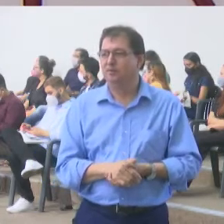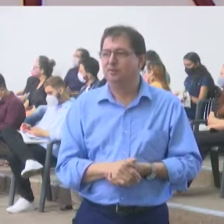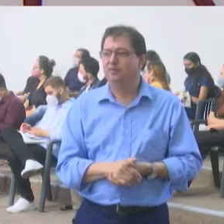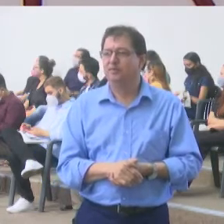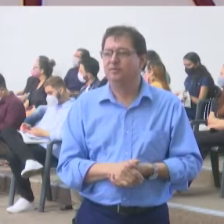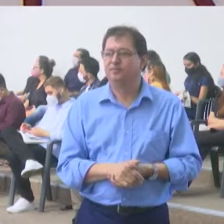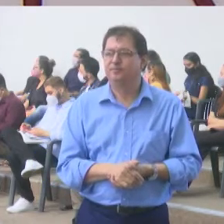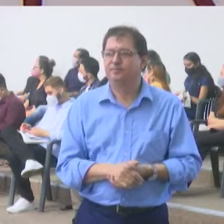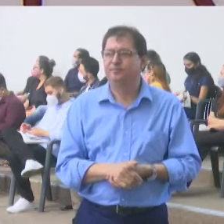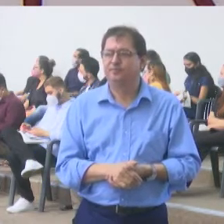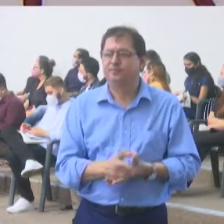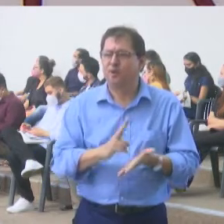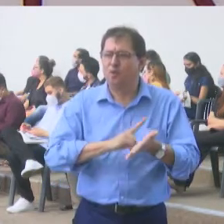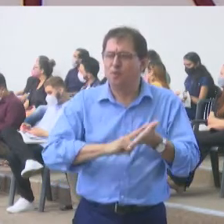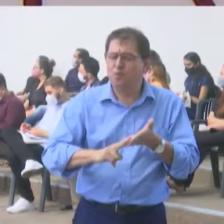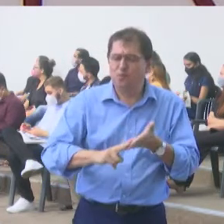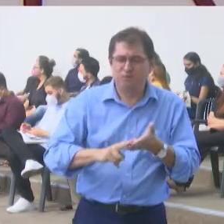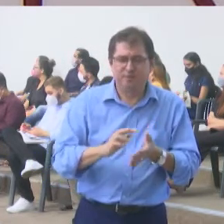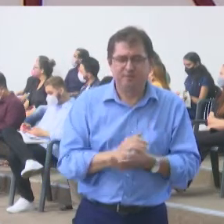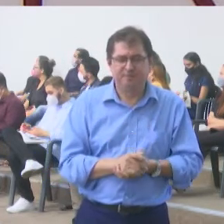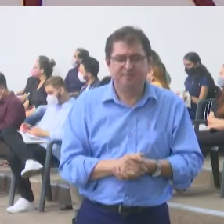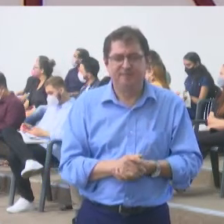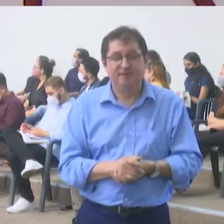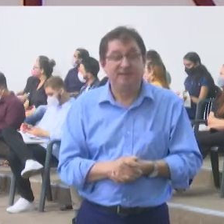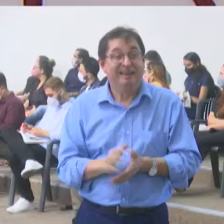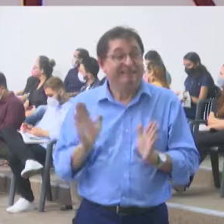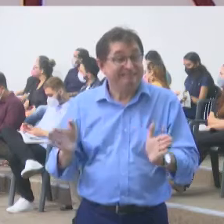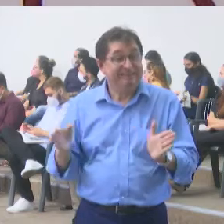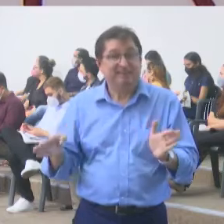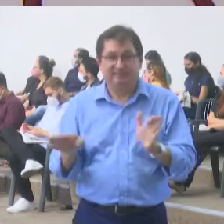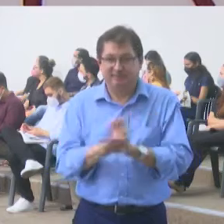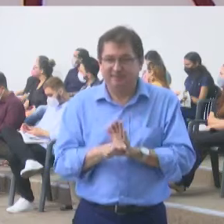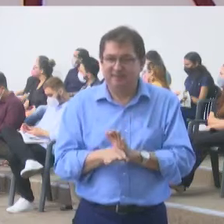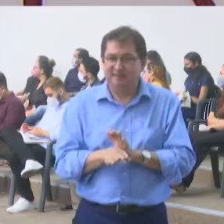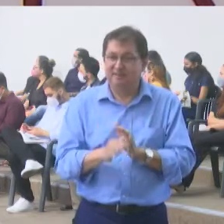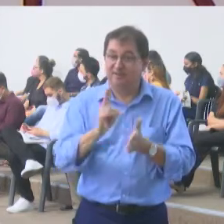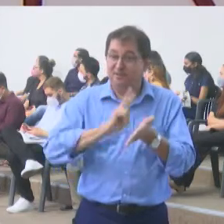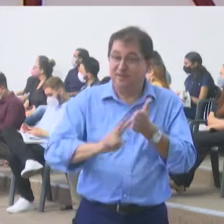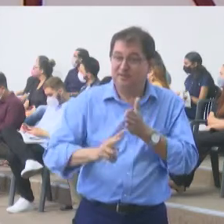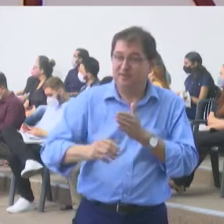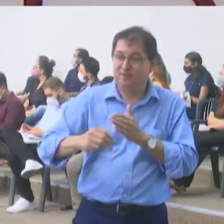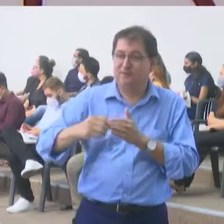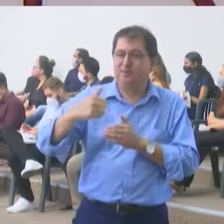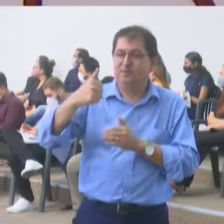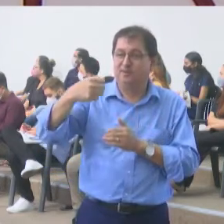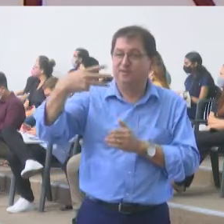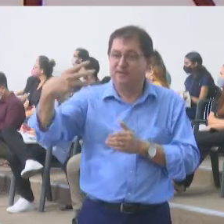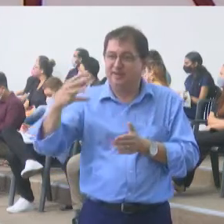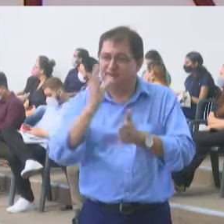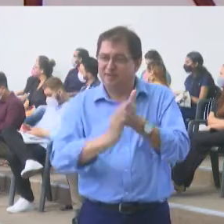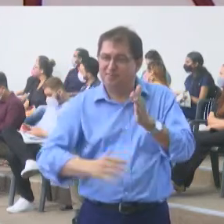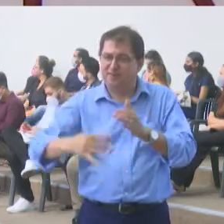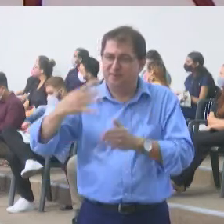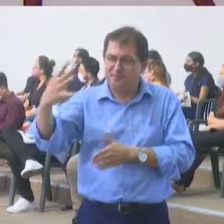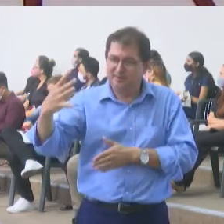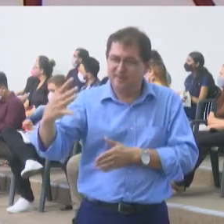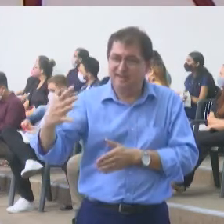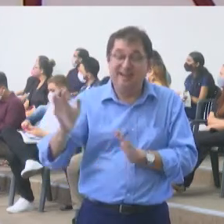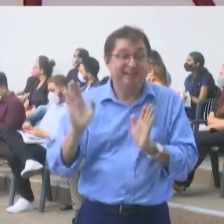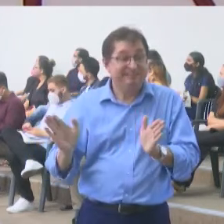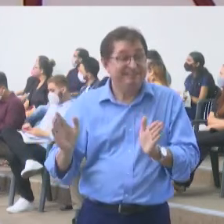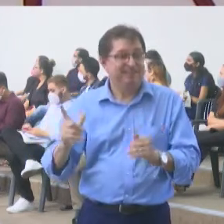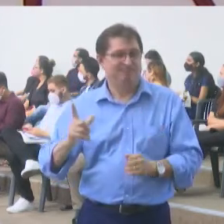em um versículo o casamento, no outro versículo um bebê. Simples assim. Toda a resposta do livro de Rute se dá em